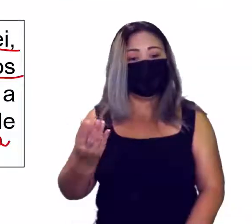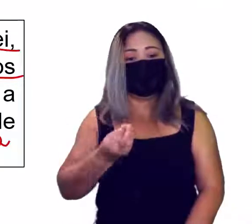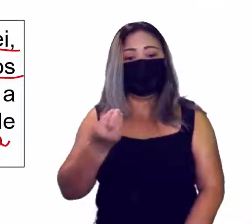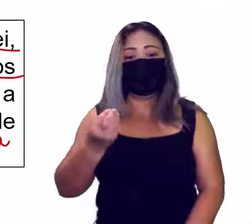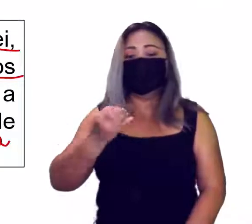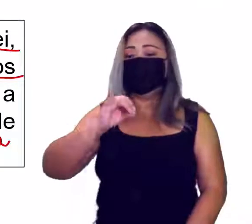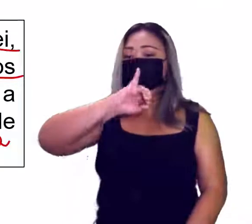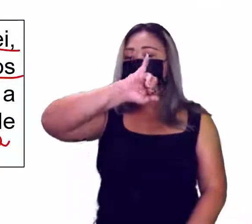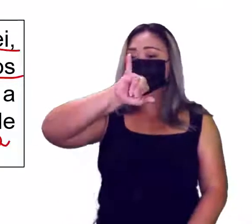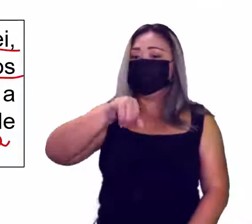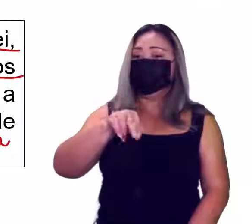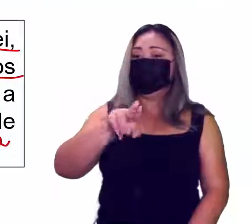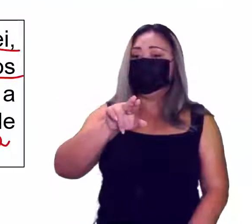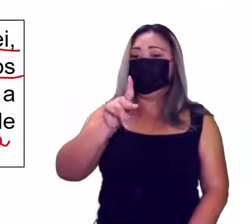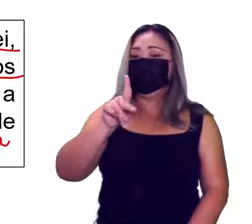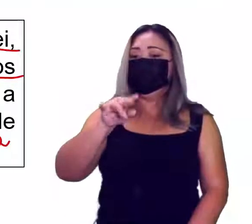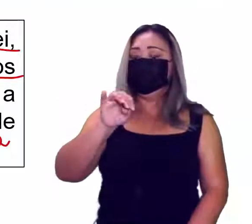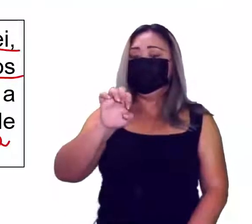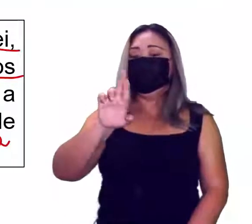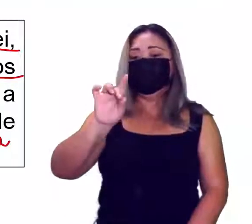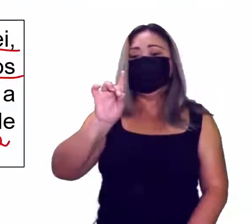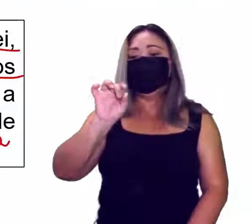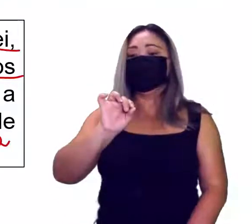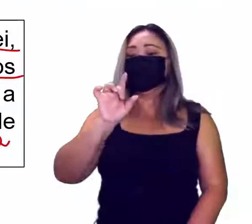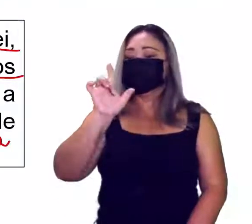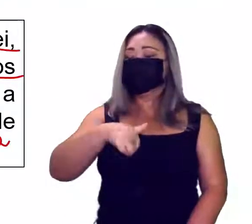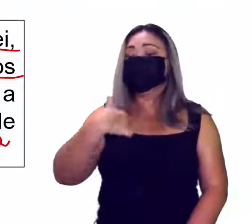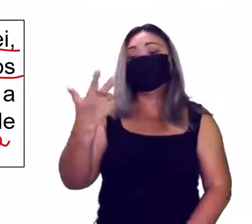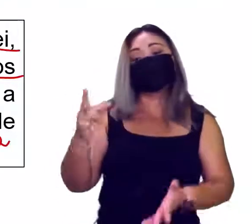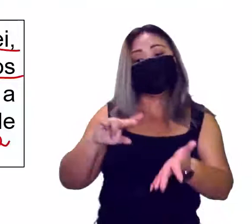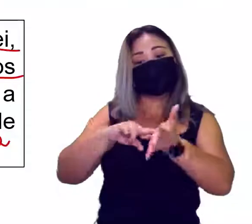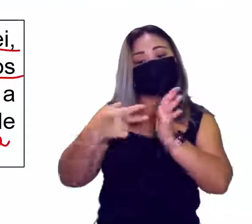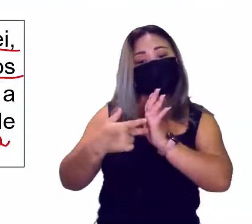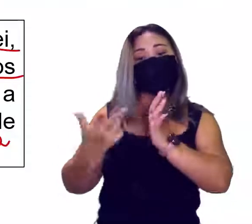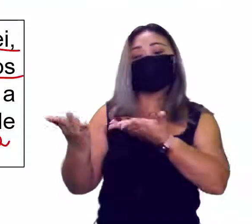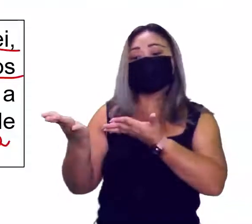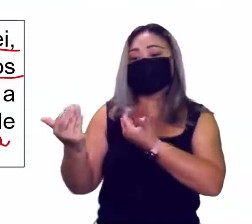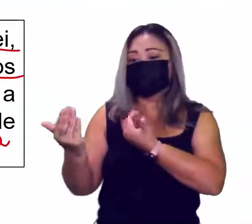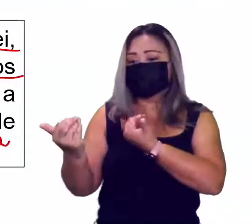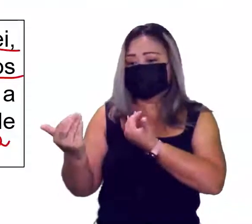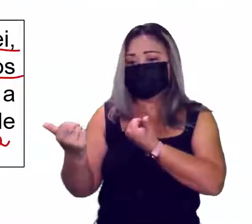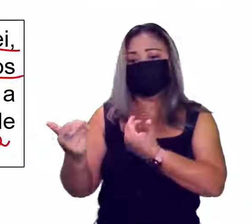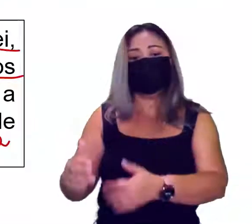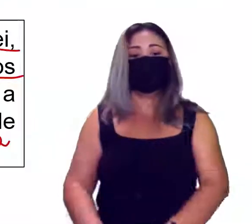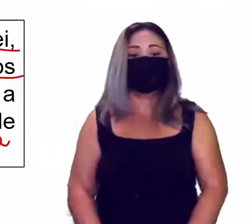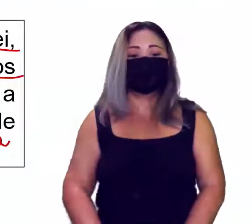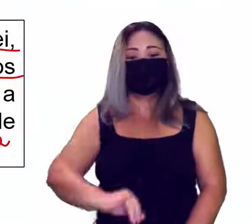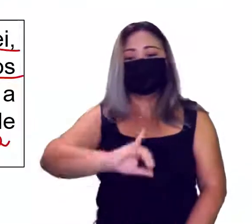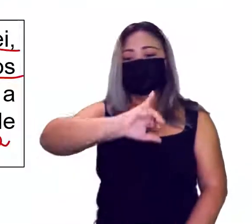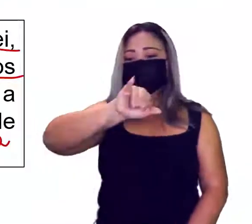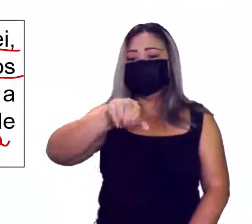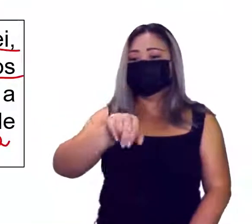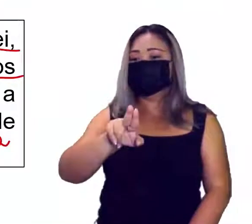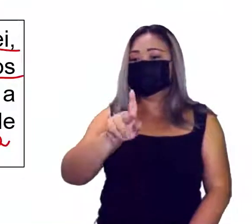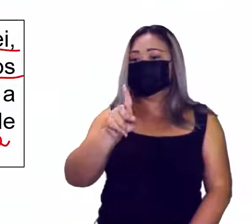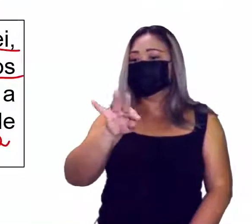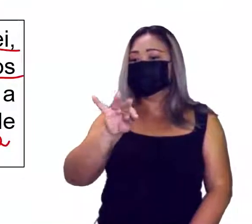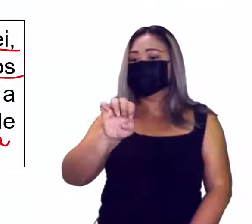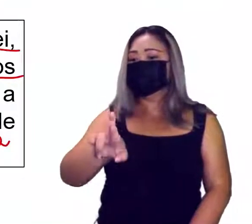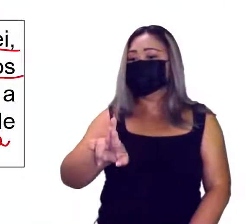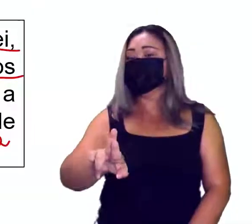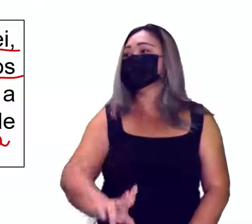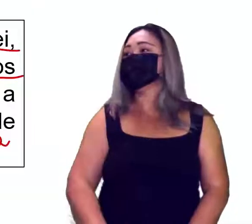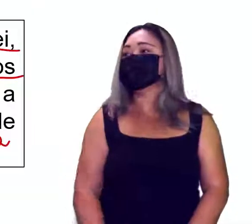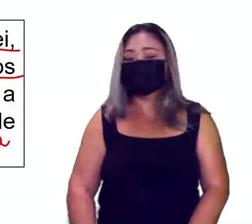como Júpiter. Júpiter é uma palavra latina que significa jovem, tá? Ó, jovem, né? Júpiter.